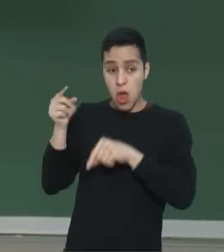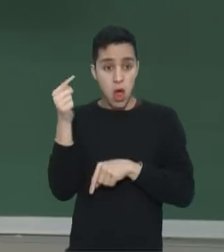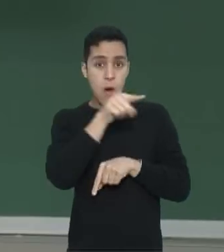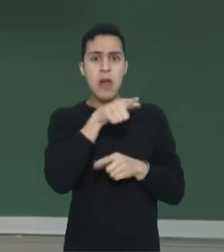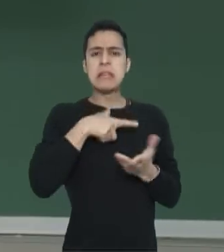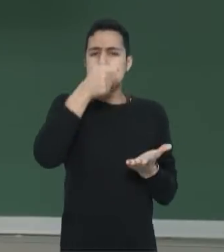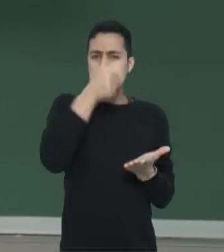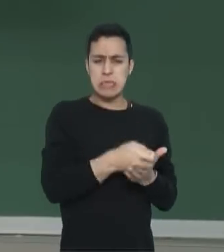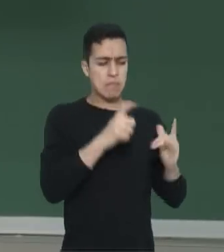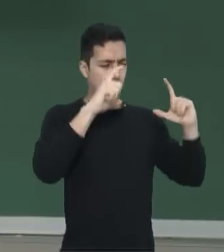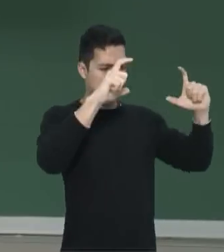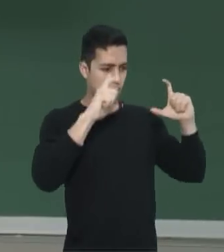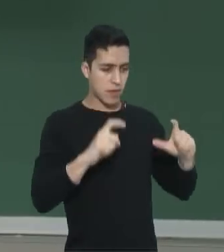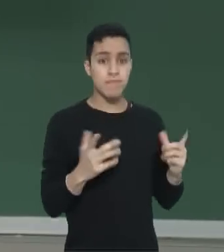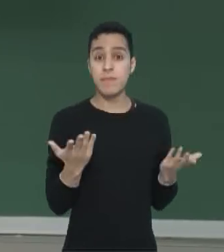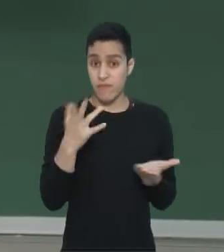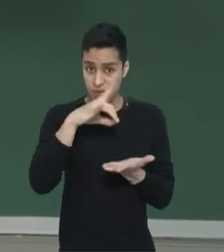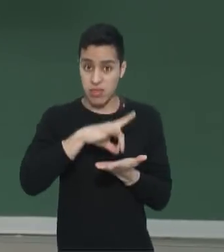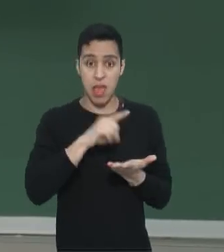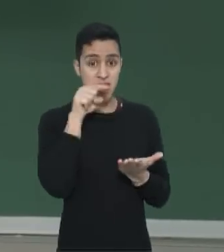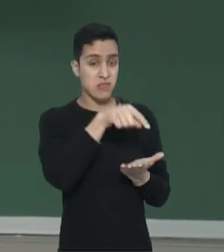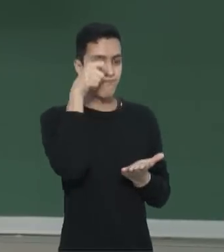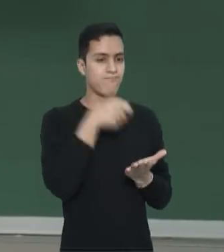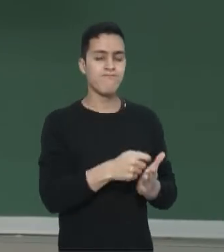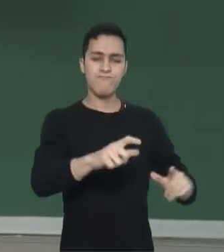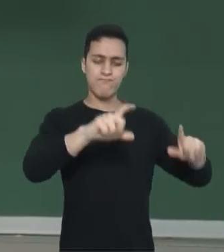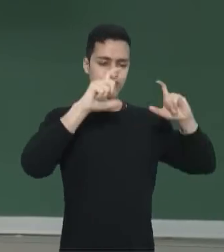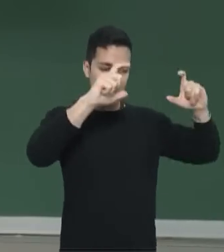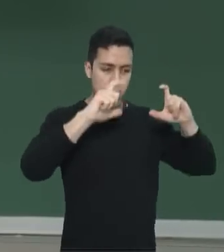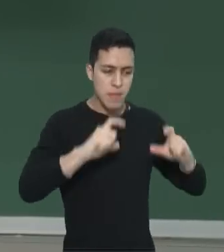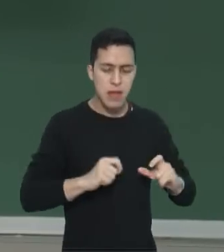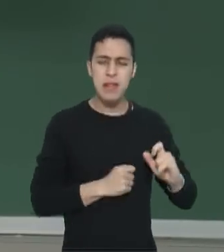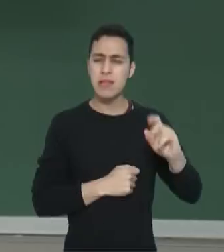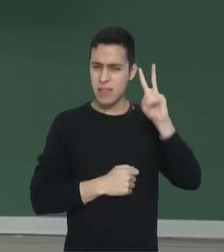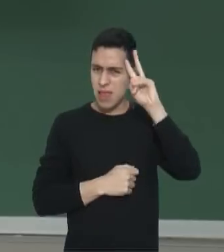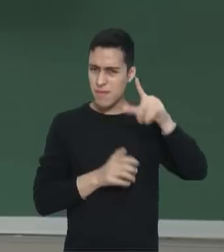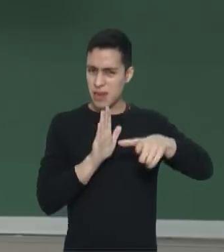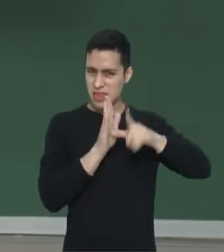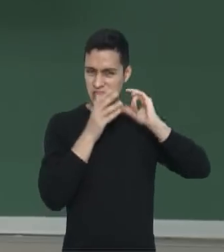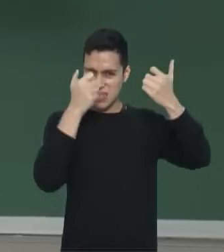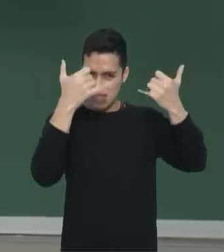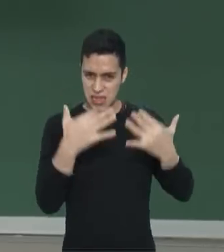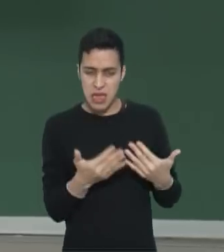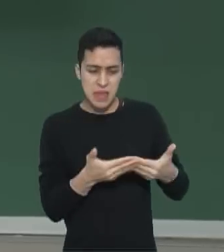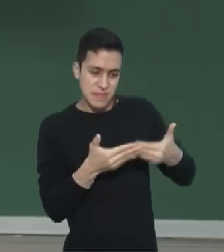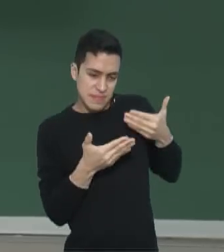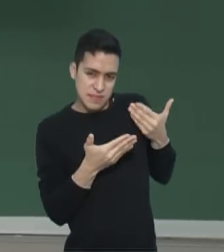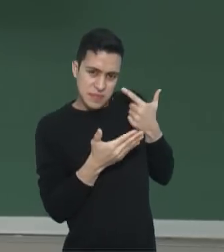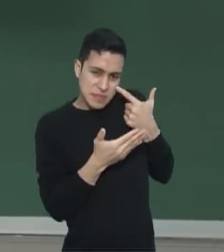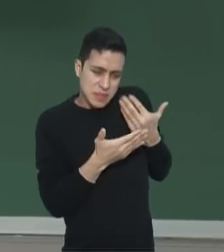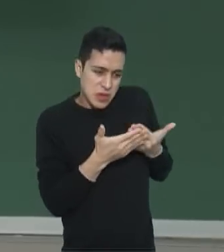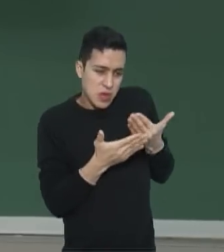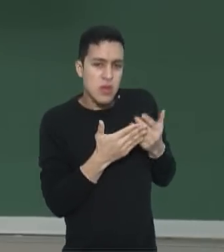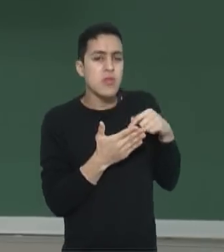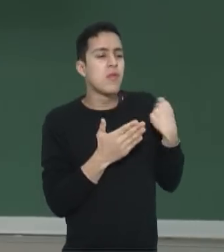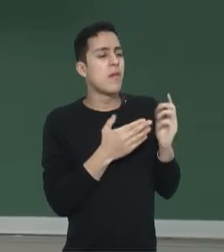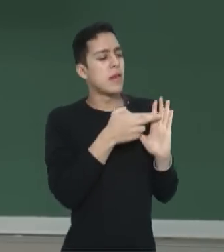parágrafo? Ele exige parágrafo. Se você recordar, como eu mencionei, o regulamento que estudamos, ele